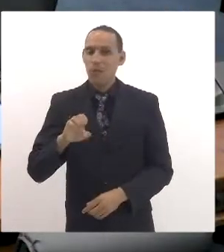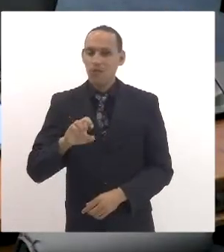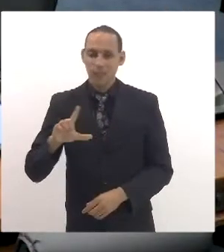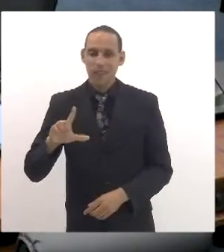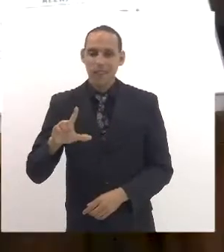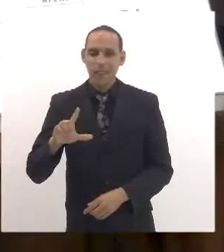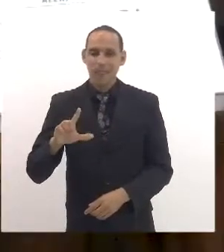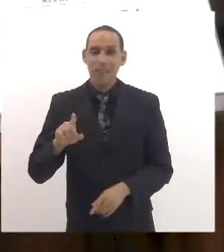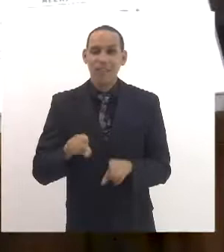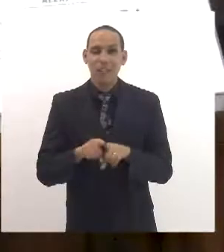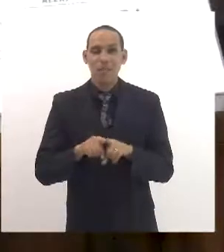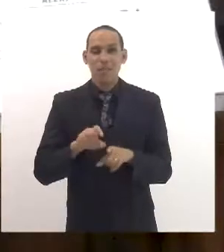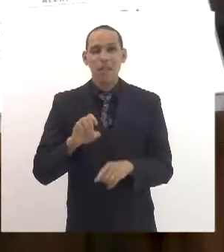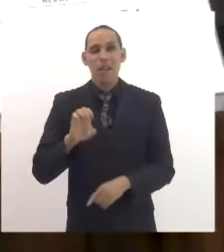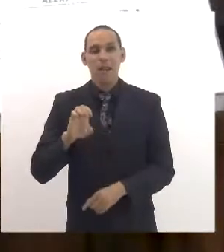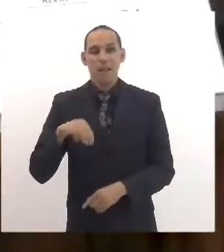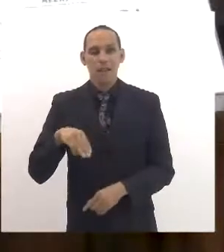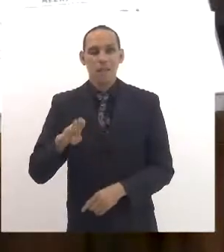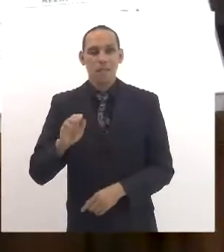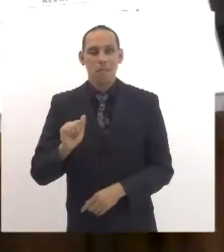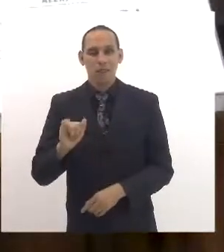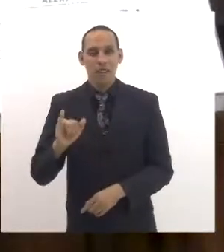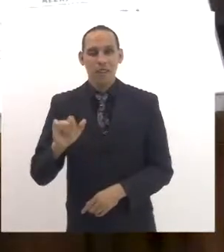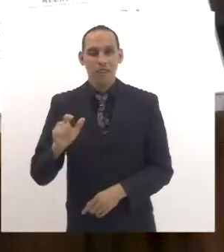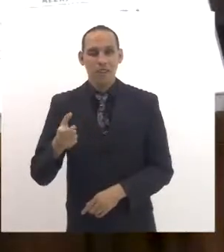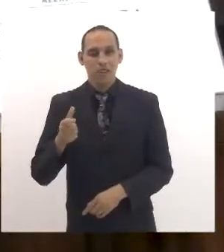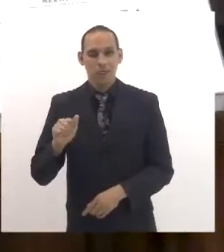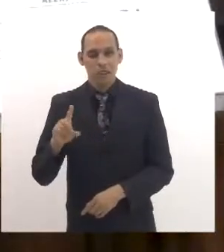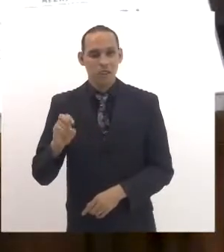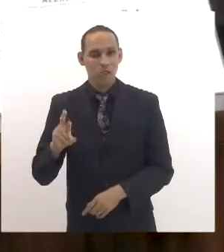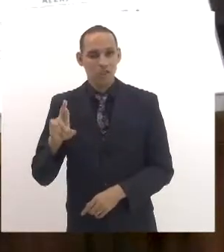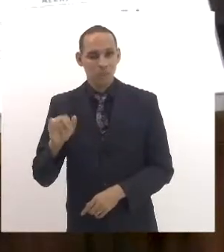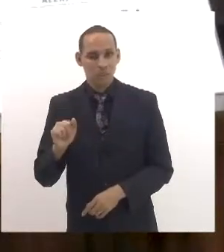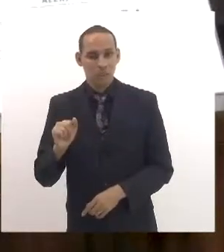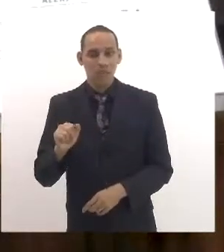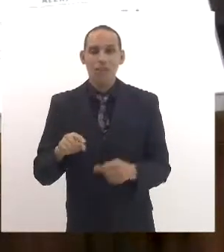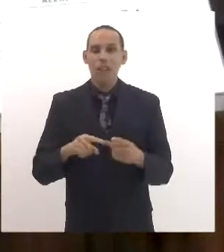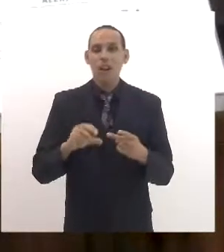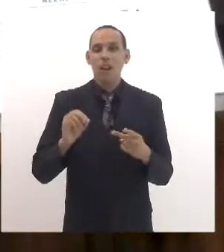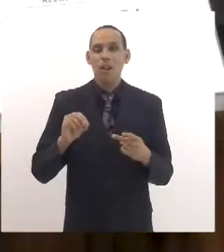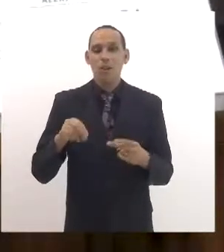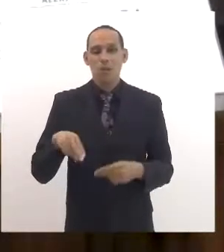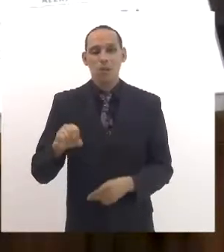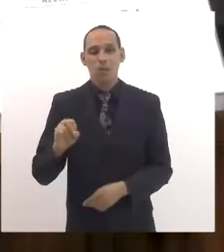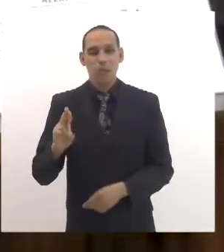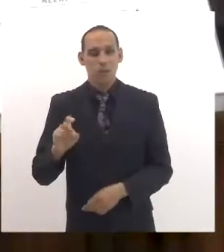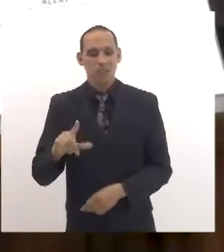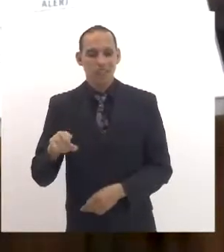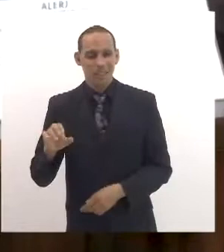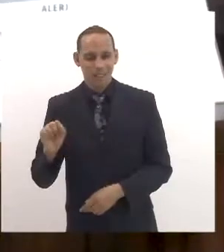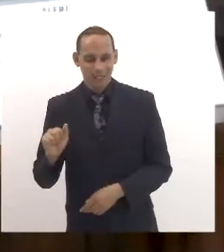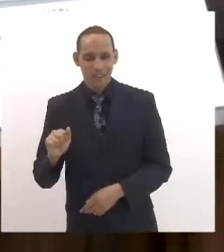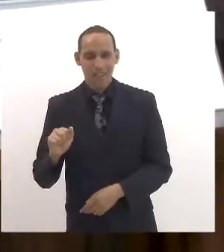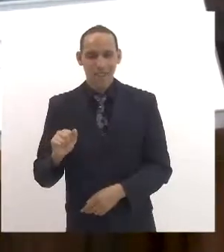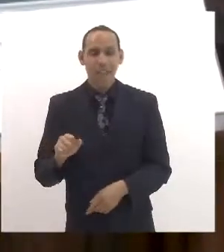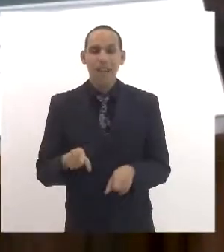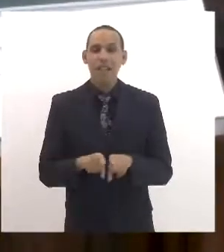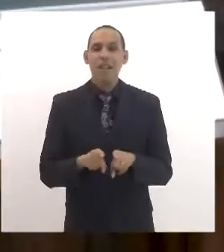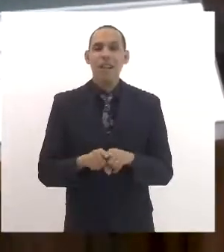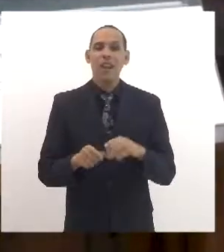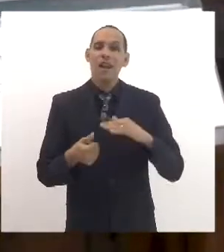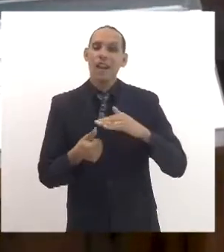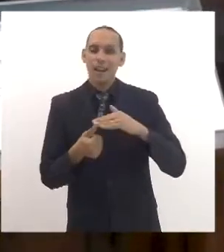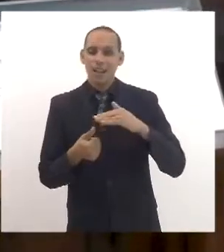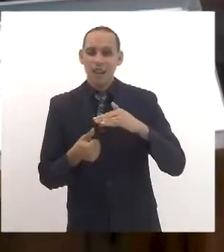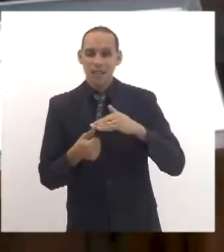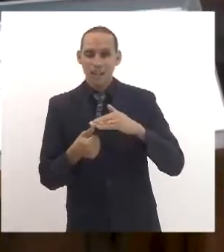Nossa embaixadora, Gabriela Albergarias, consuleza geral aqui no Rio de Janeiro. Magnífica reitora da